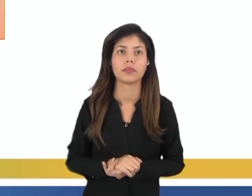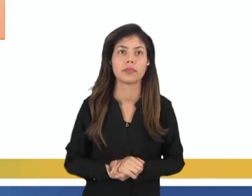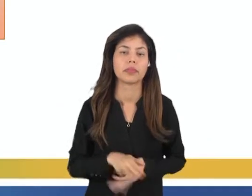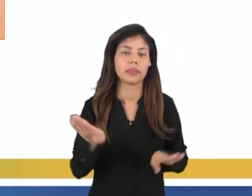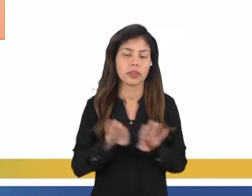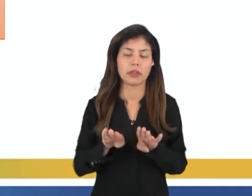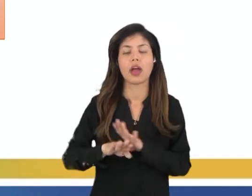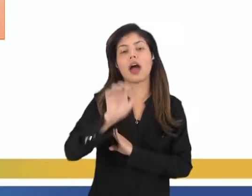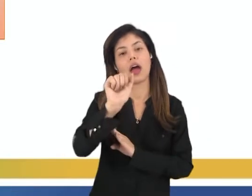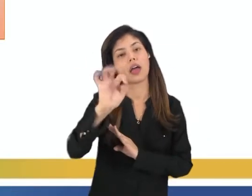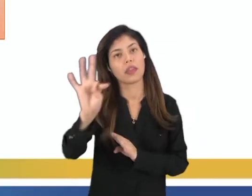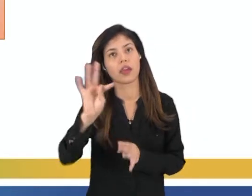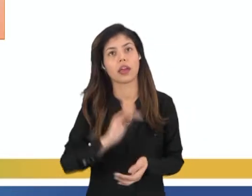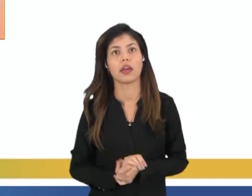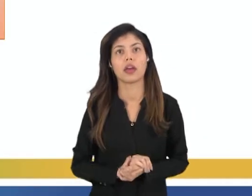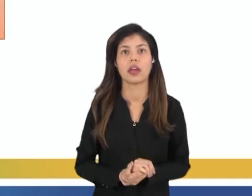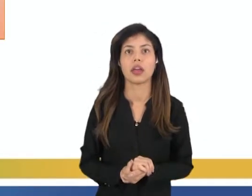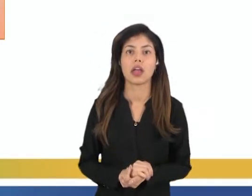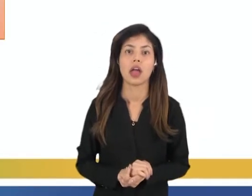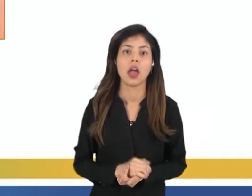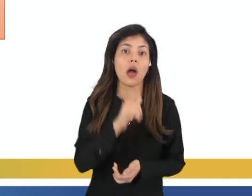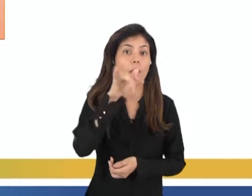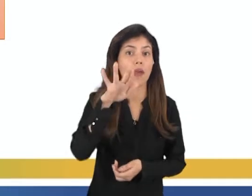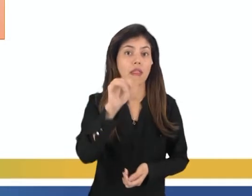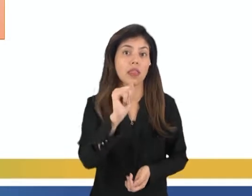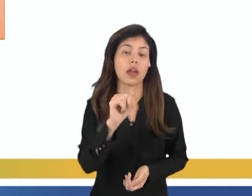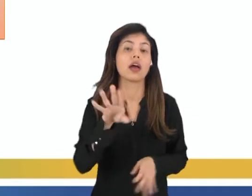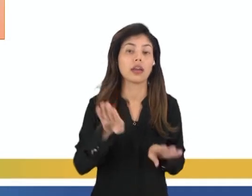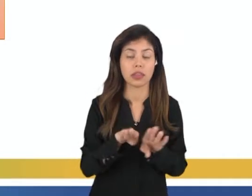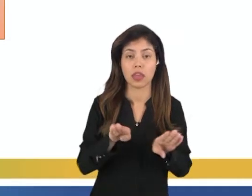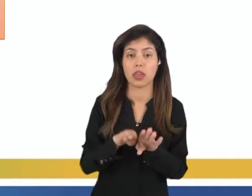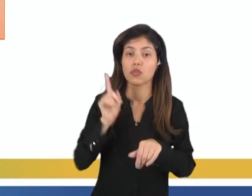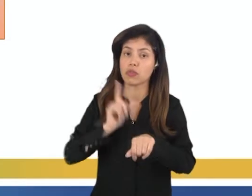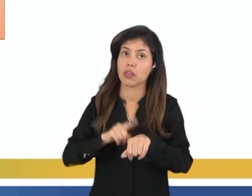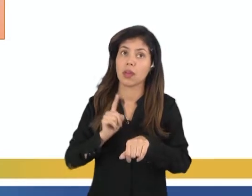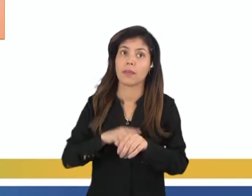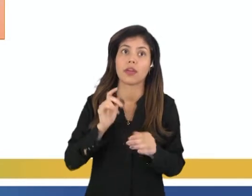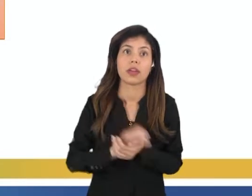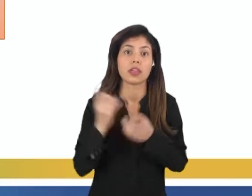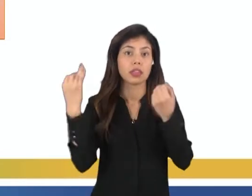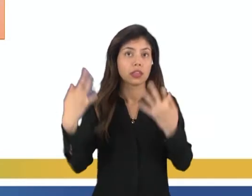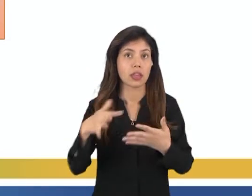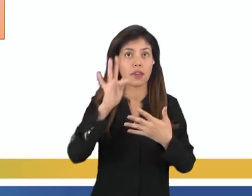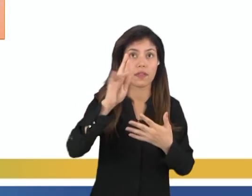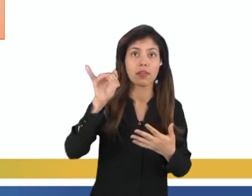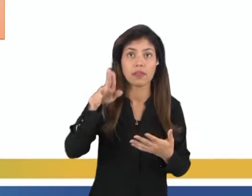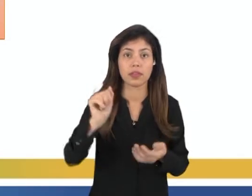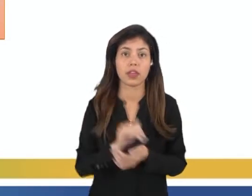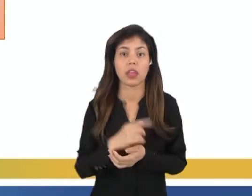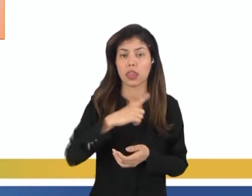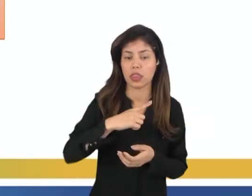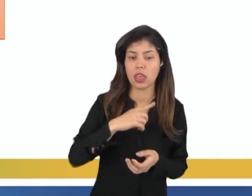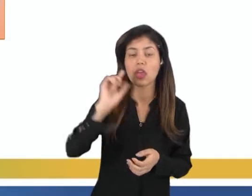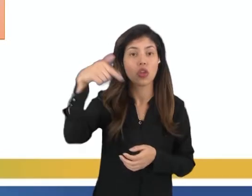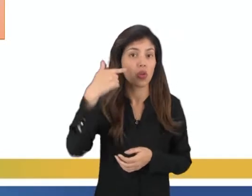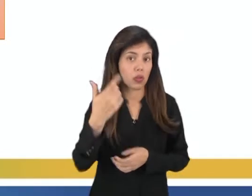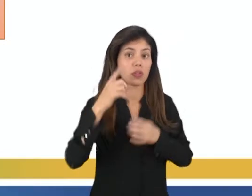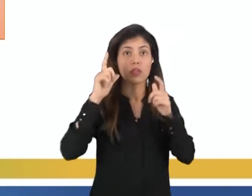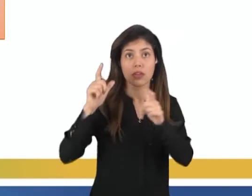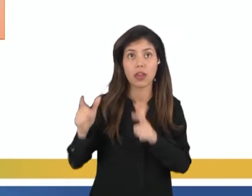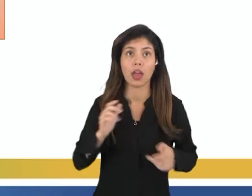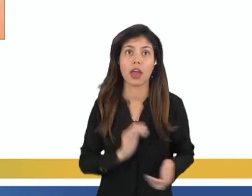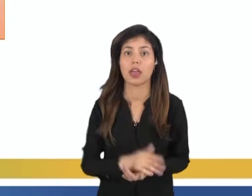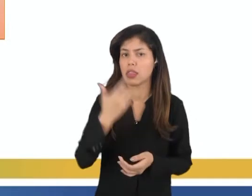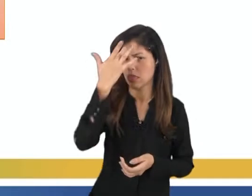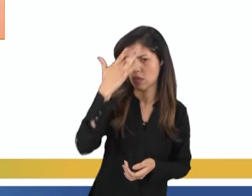Temos também o AT, que é uma linha do tempo alternativa. Ela se refere aos fanfictions que ocorrem em outra época que não seja